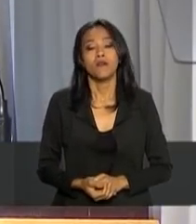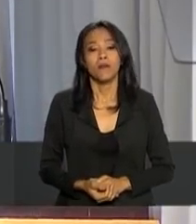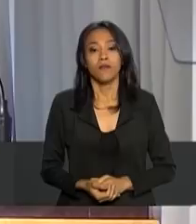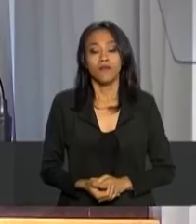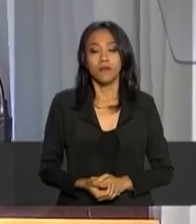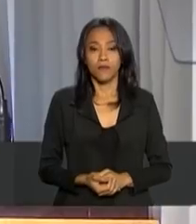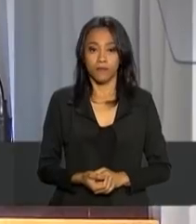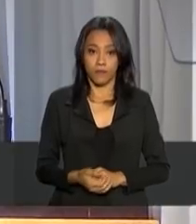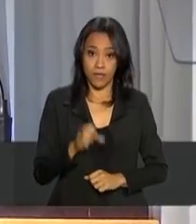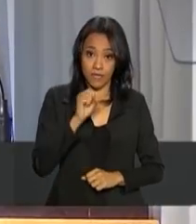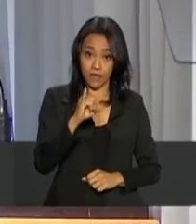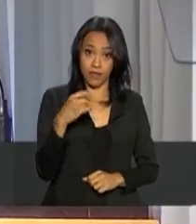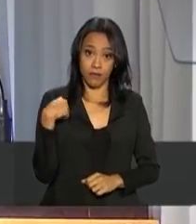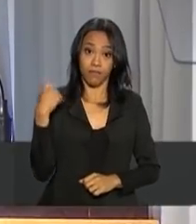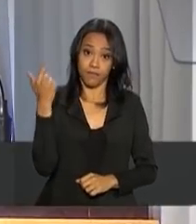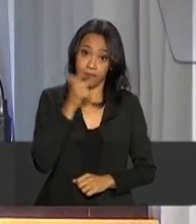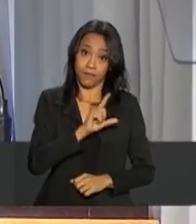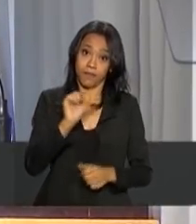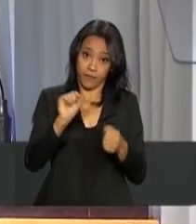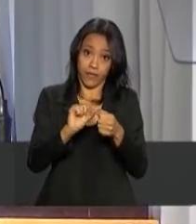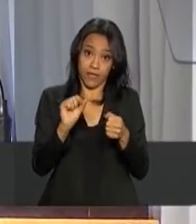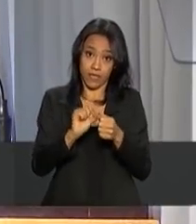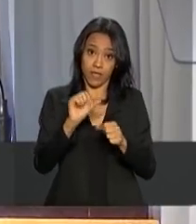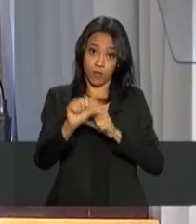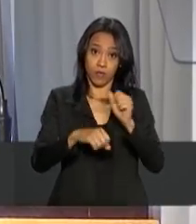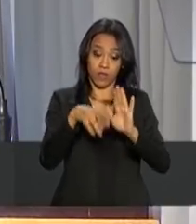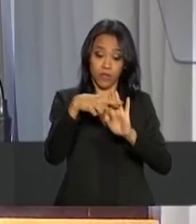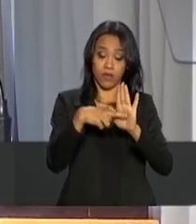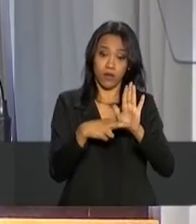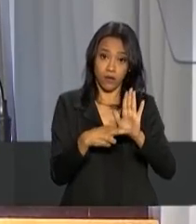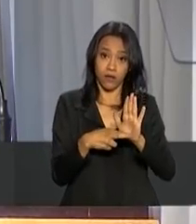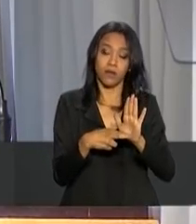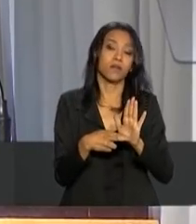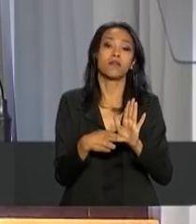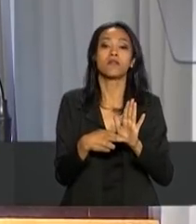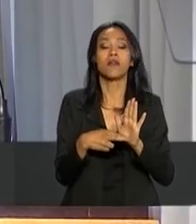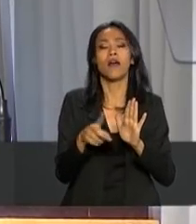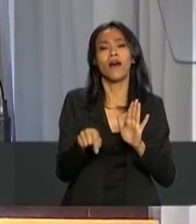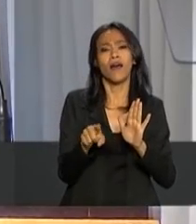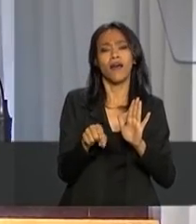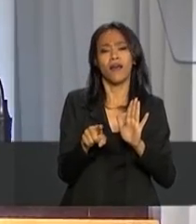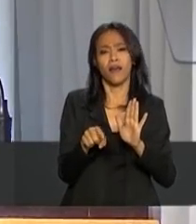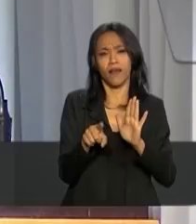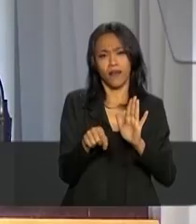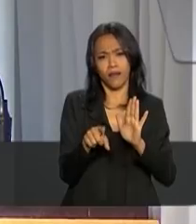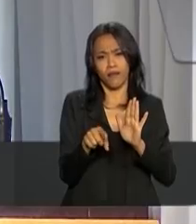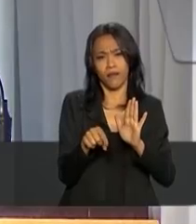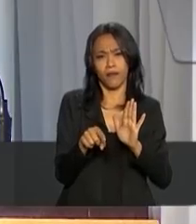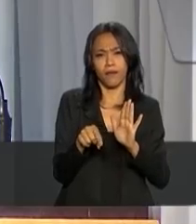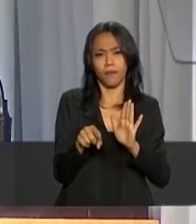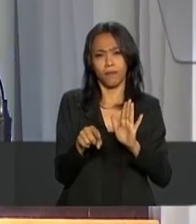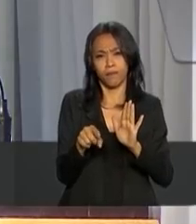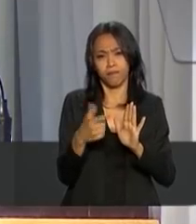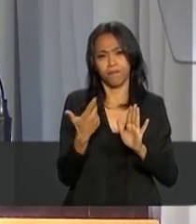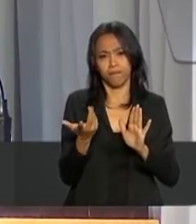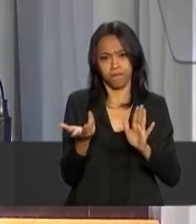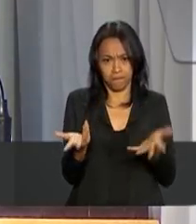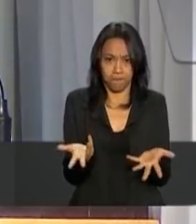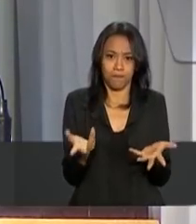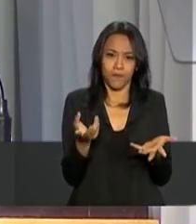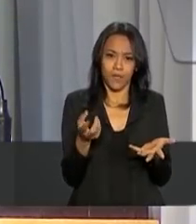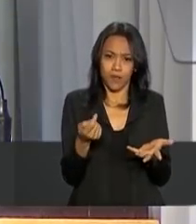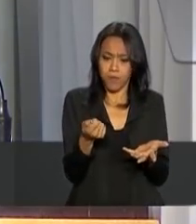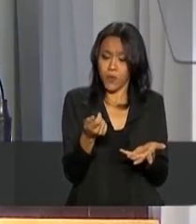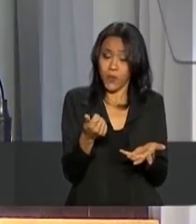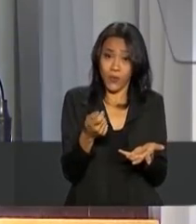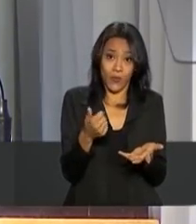e se pudéssemos realizar a reforma previdenciária, seria um fecho, convenhamos, daquilo que eu, imodestamente, costumo dizer, o meu governo, de pouco tempo, é um